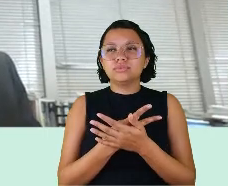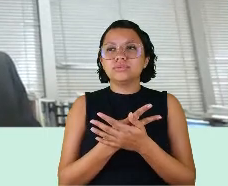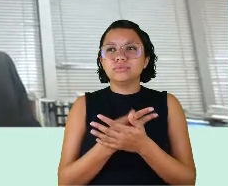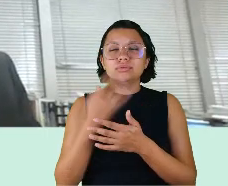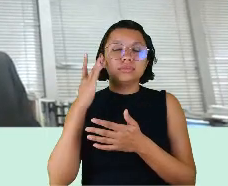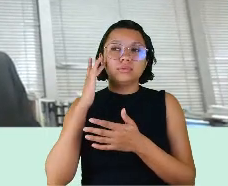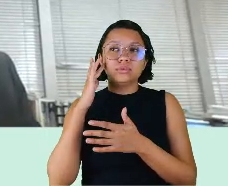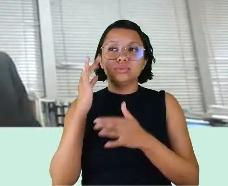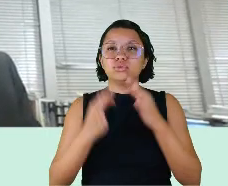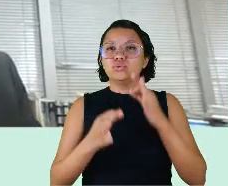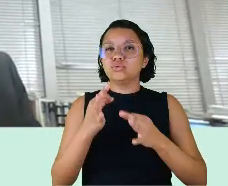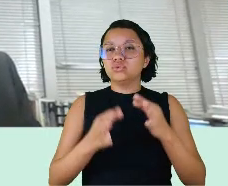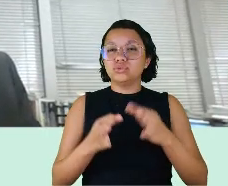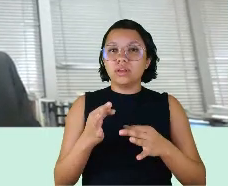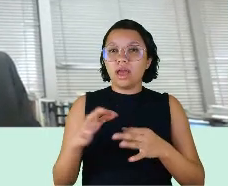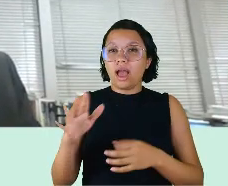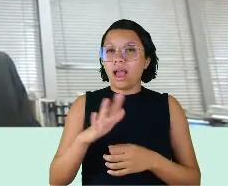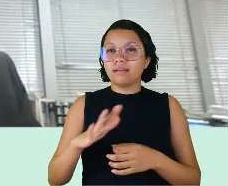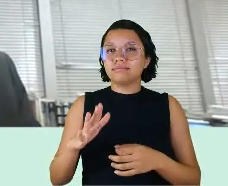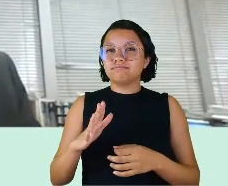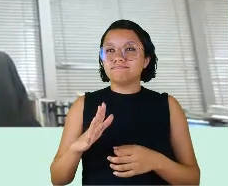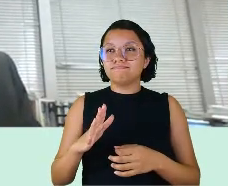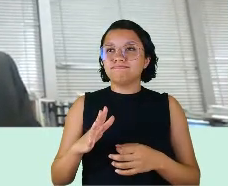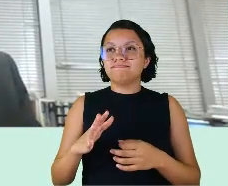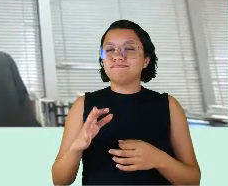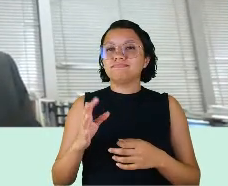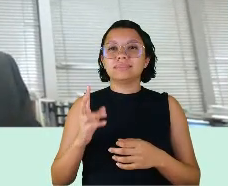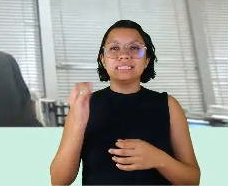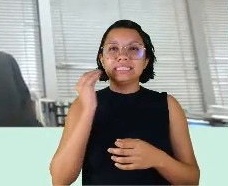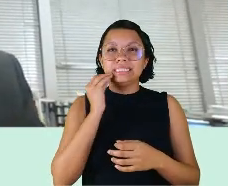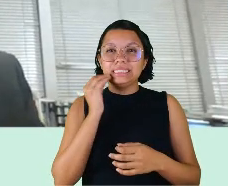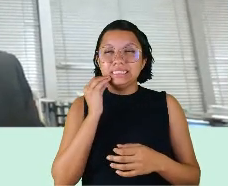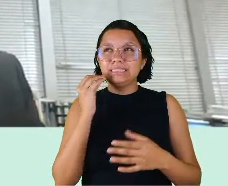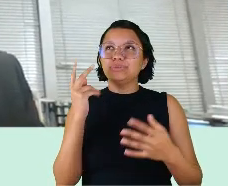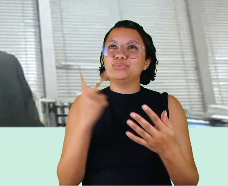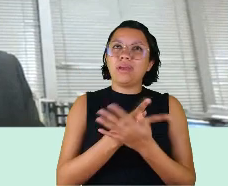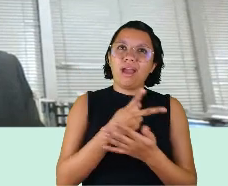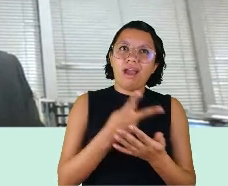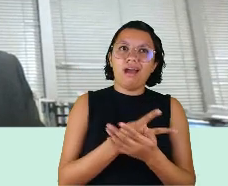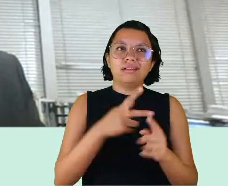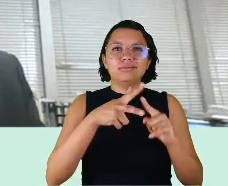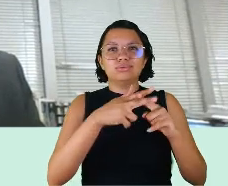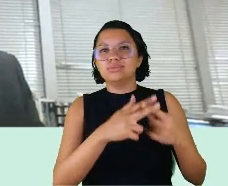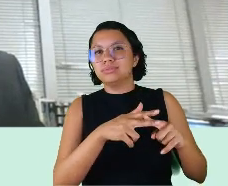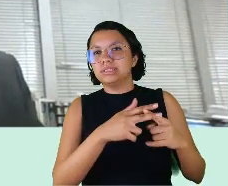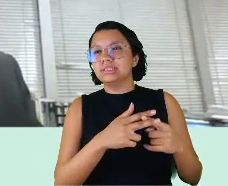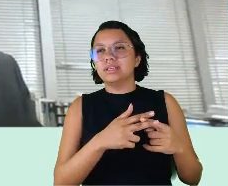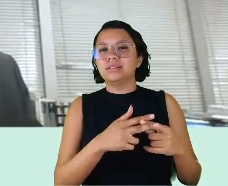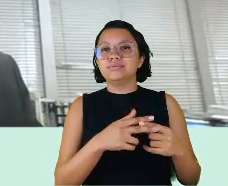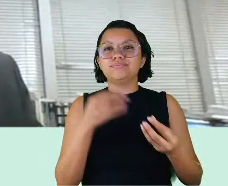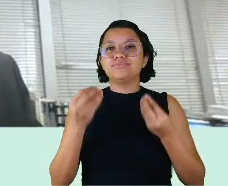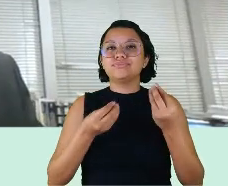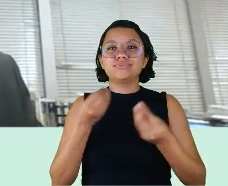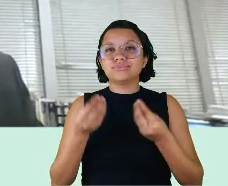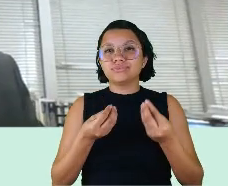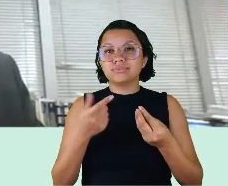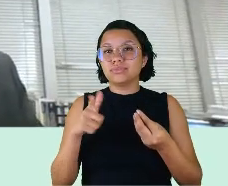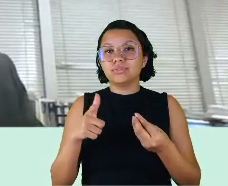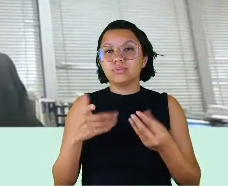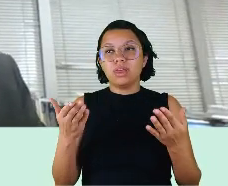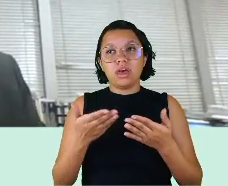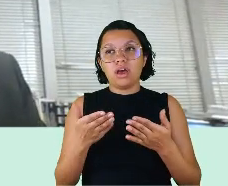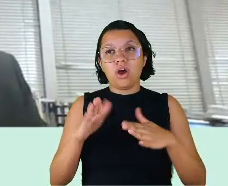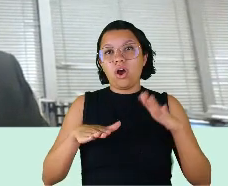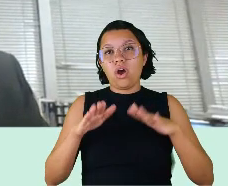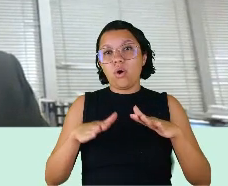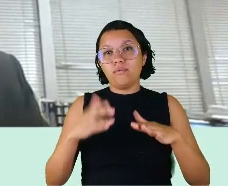Eu acho que o judiciário tem ido na tentativa, erro, né, e vai consertando. Não tem,